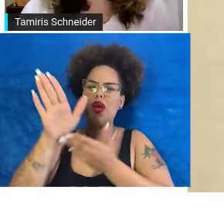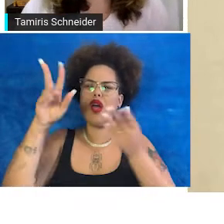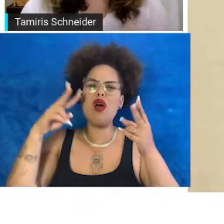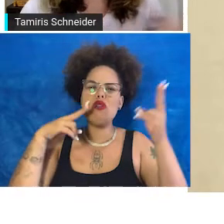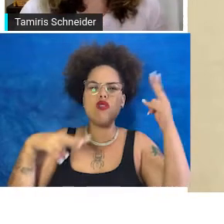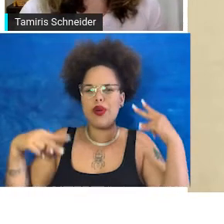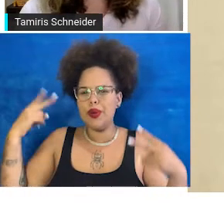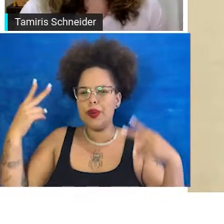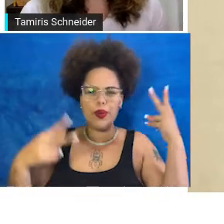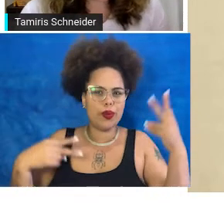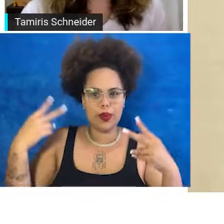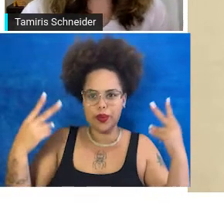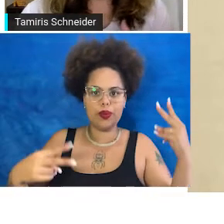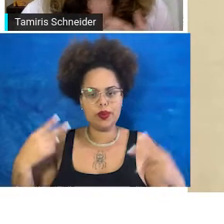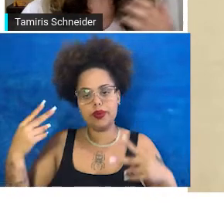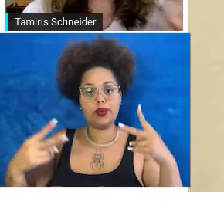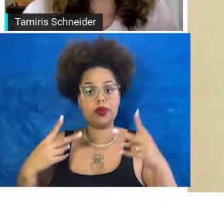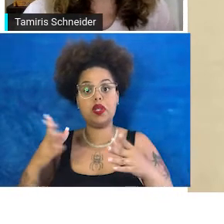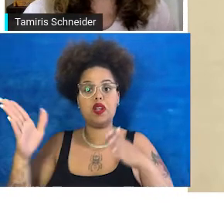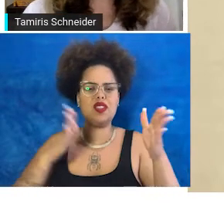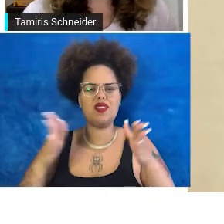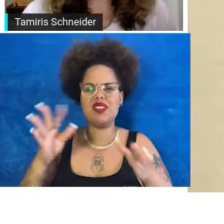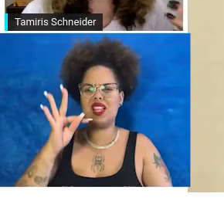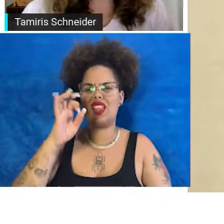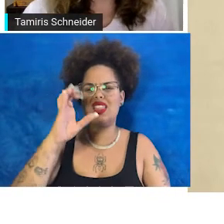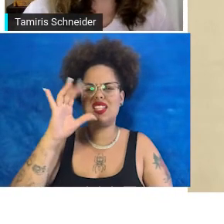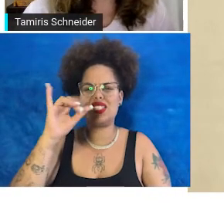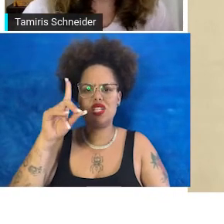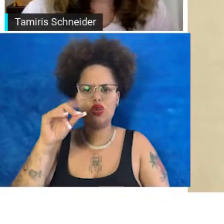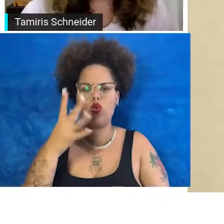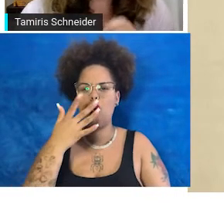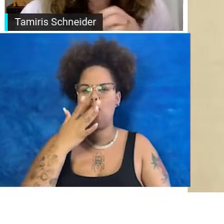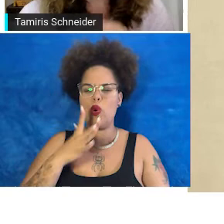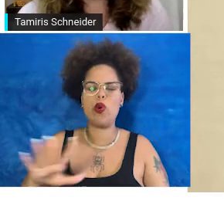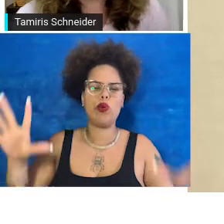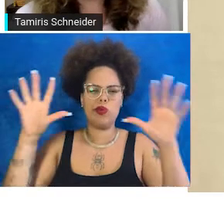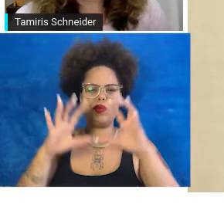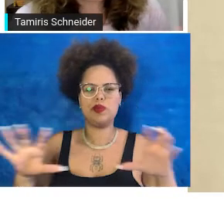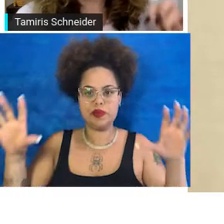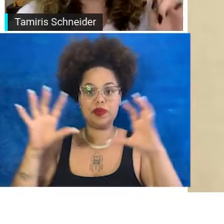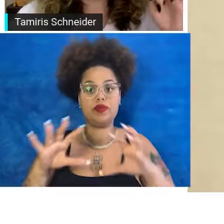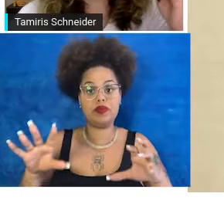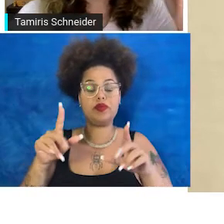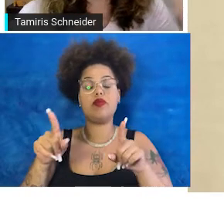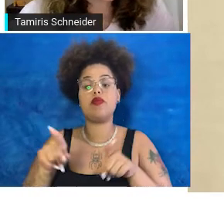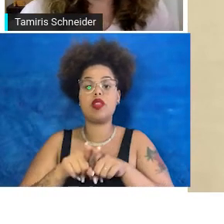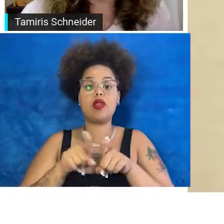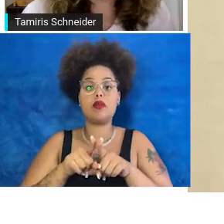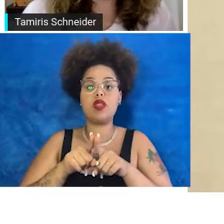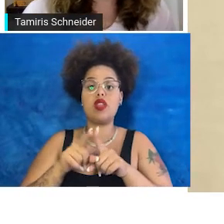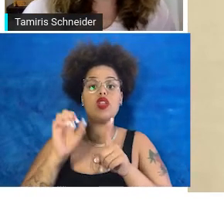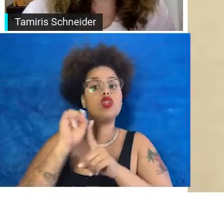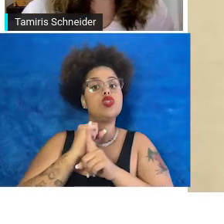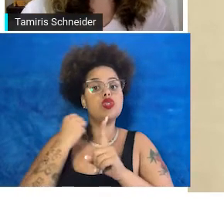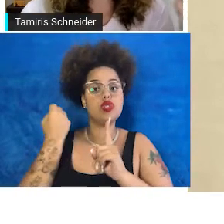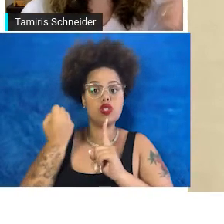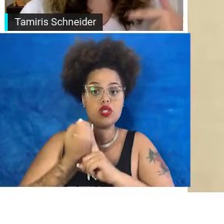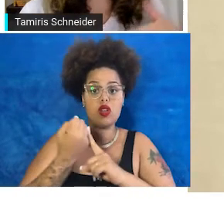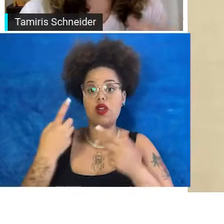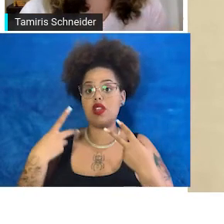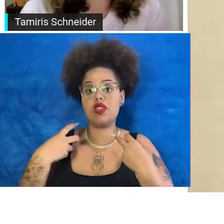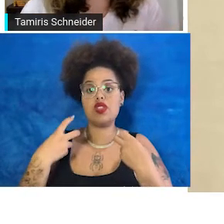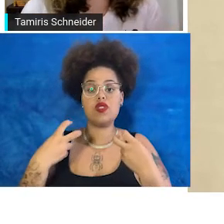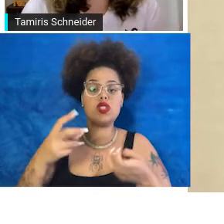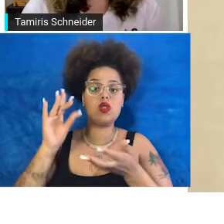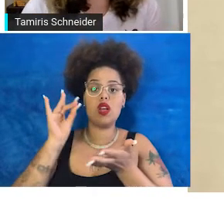de determinada obra, através de tecidos, formas e cores, ou mesmo informa também a posição social e a identificação